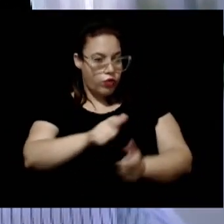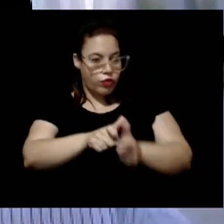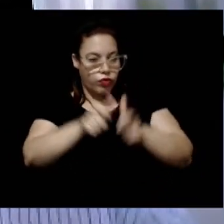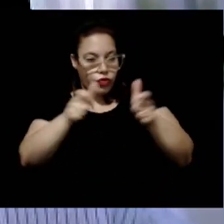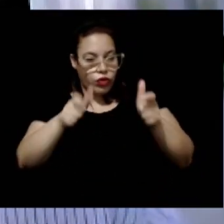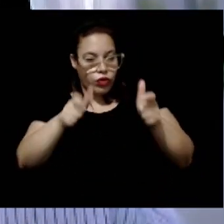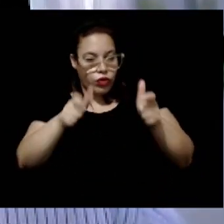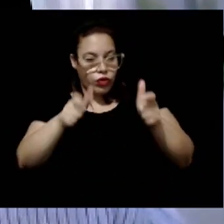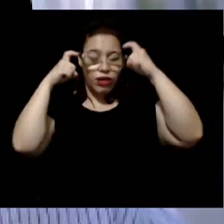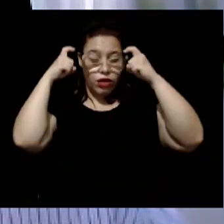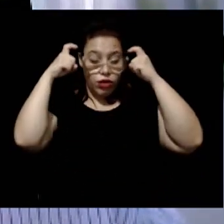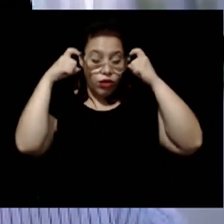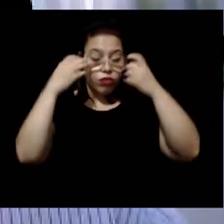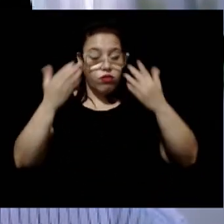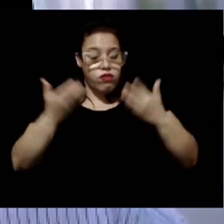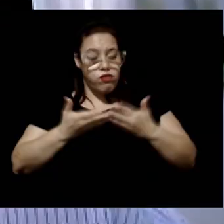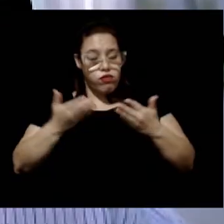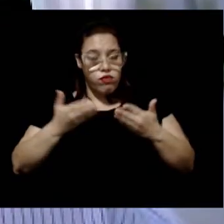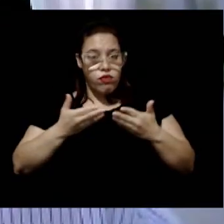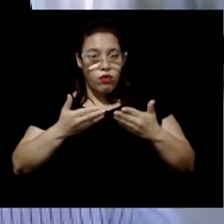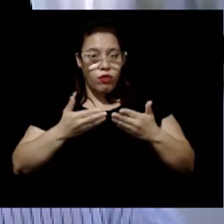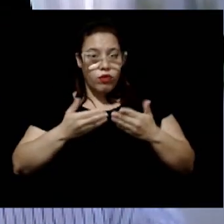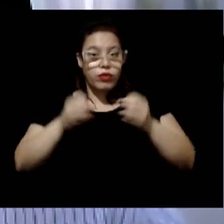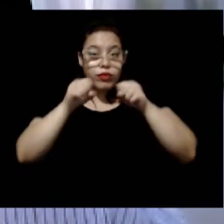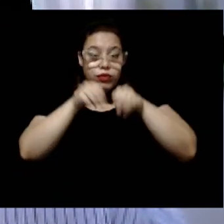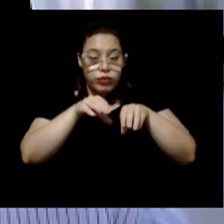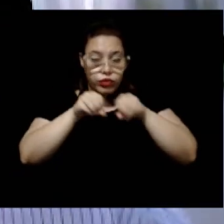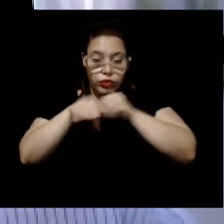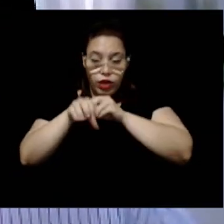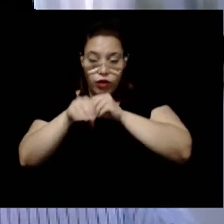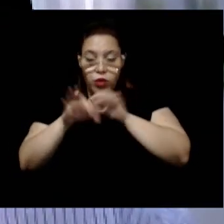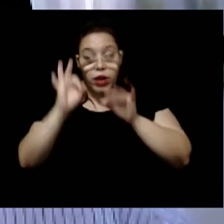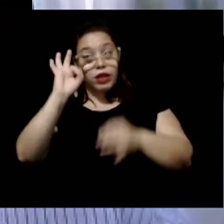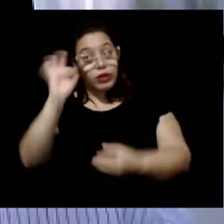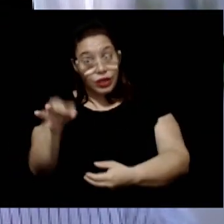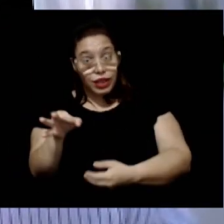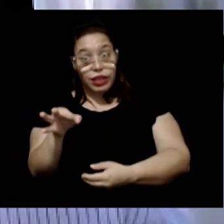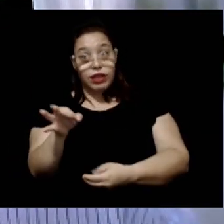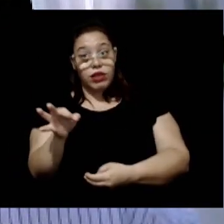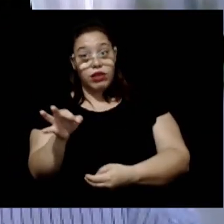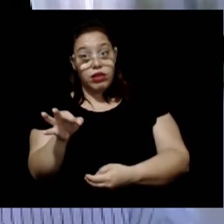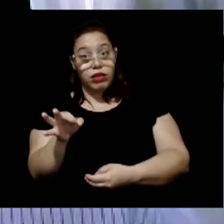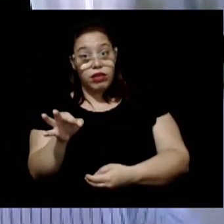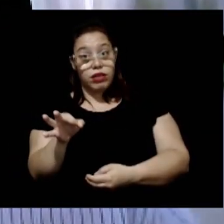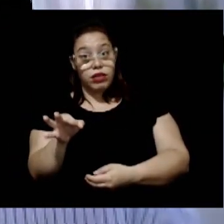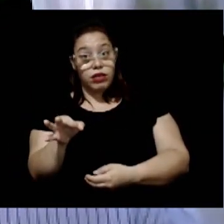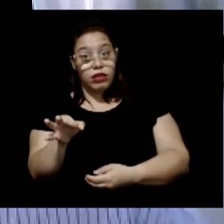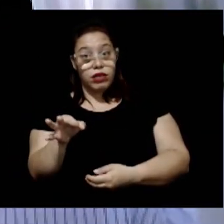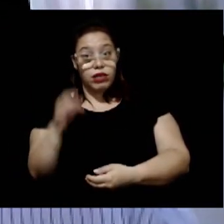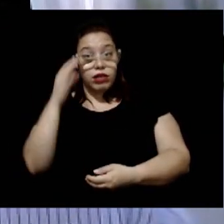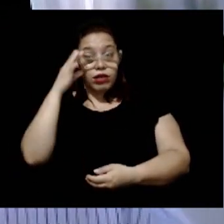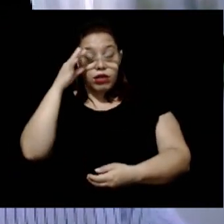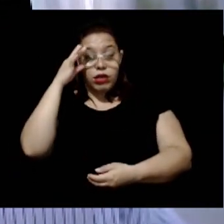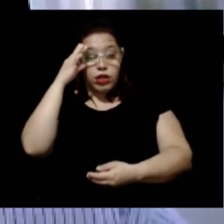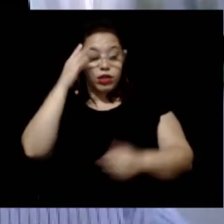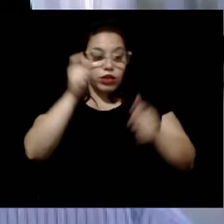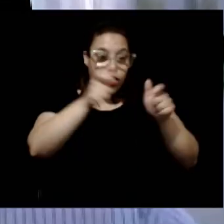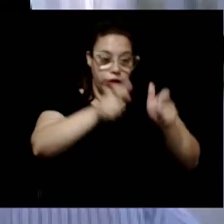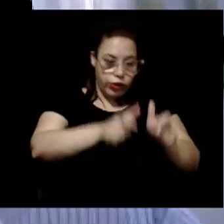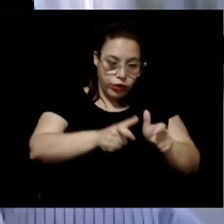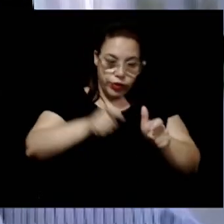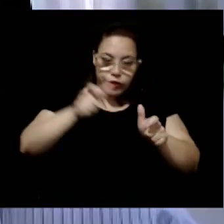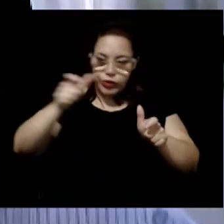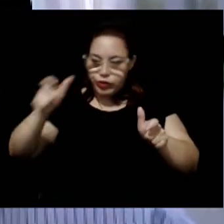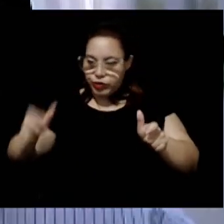tem hoje é dar a informação correta. Então, a gente tem todo um setor de divulgação